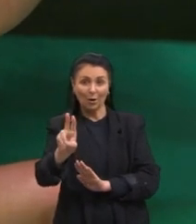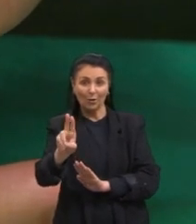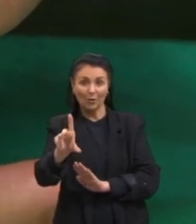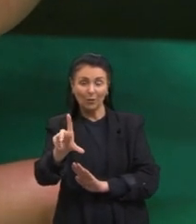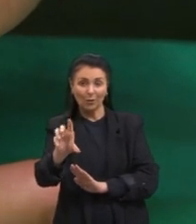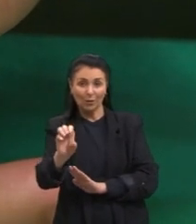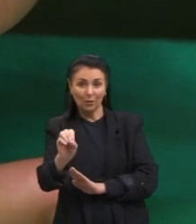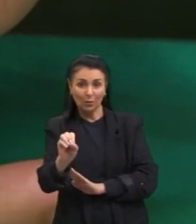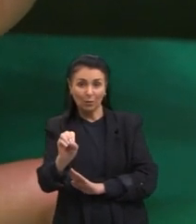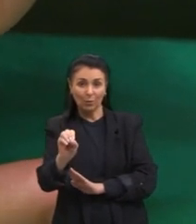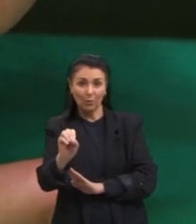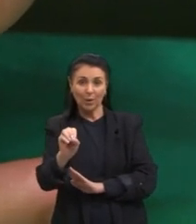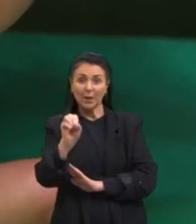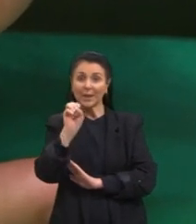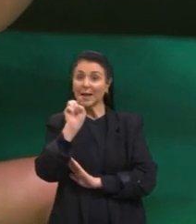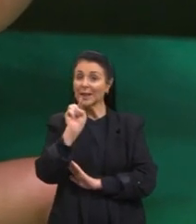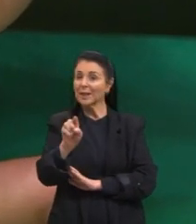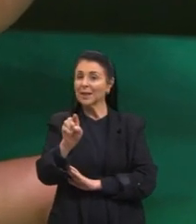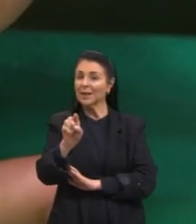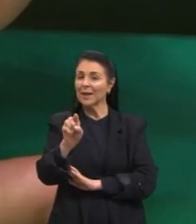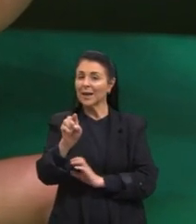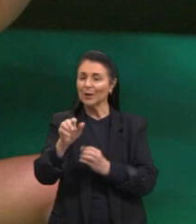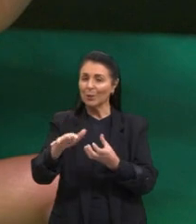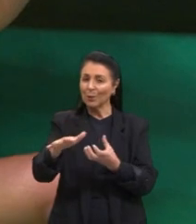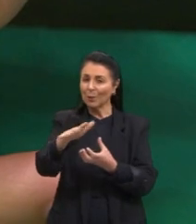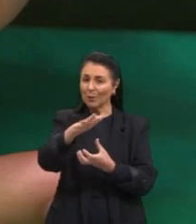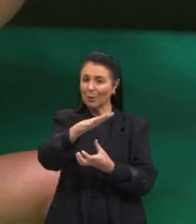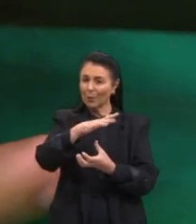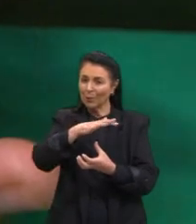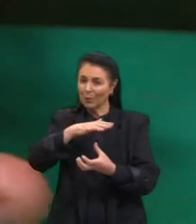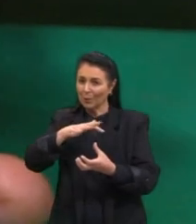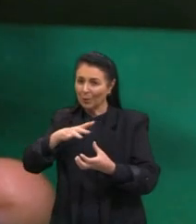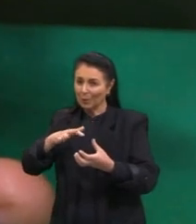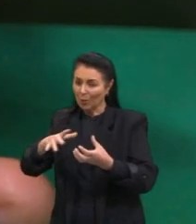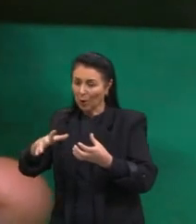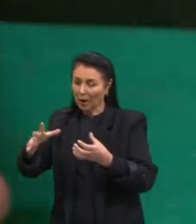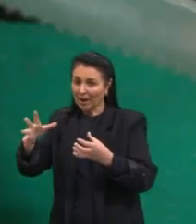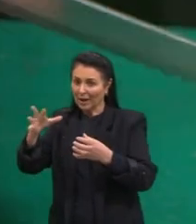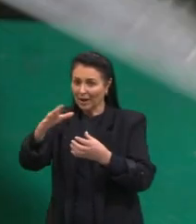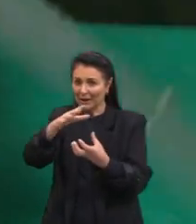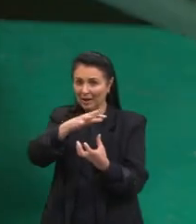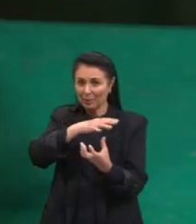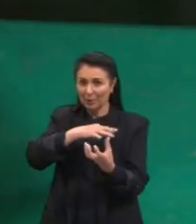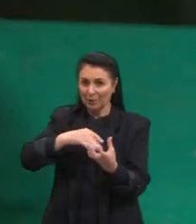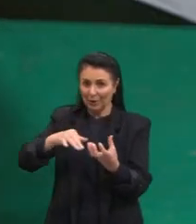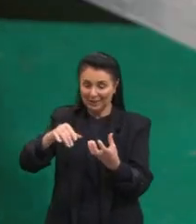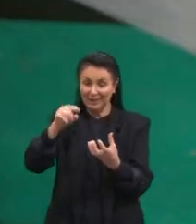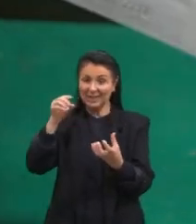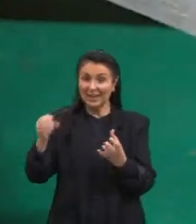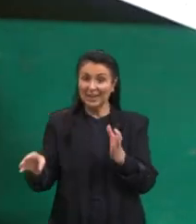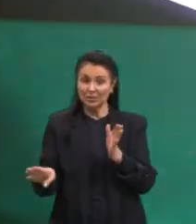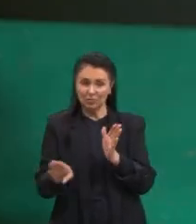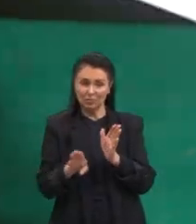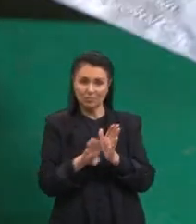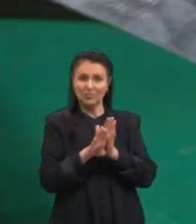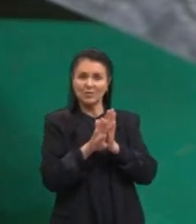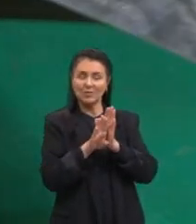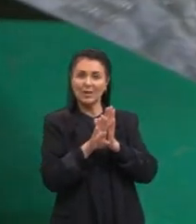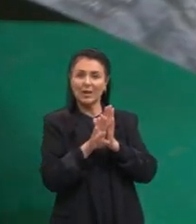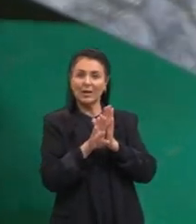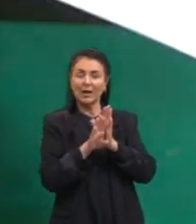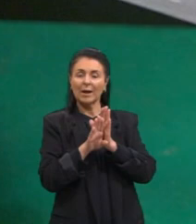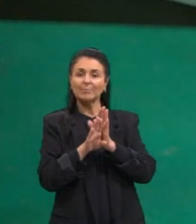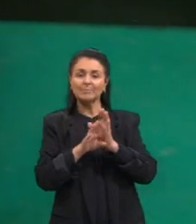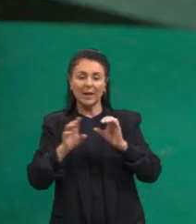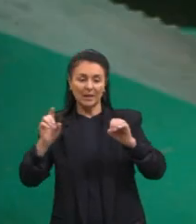no óvulo que vai acontecer a mágica do Polly Polly vai chegar aqui nuovo vai